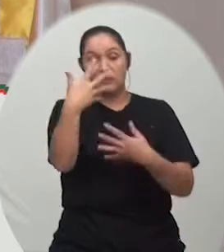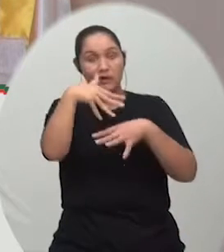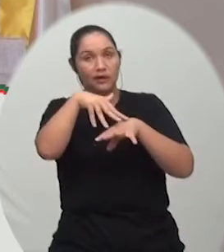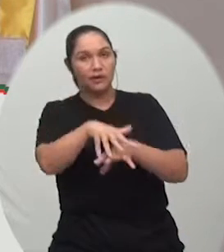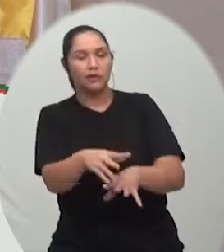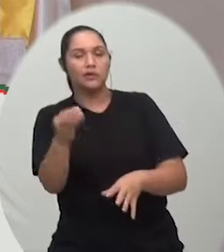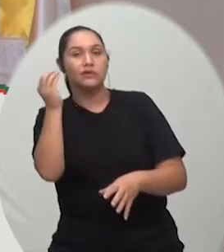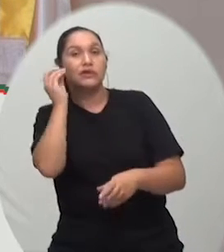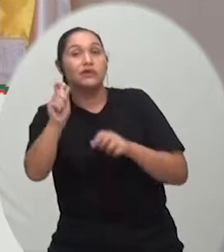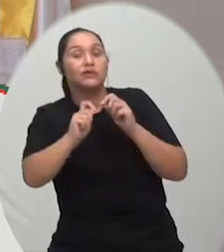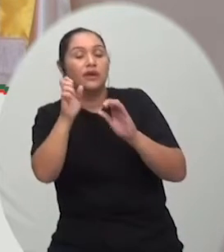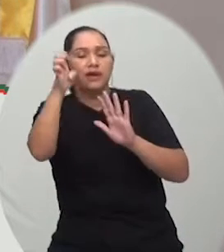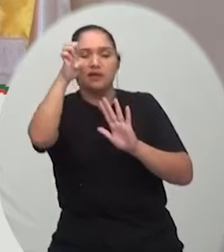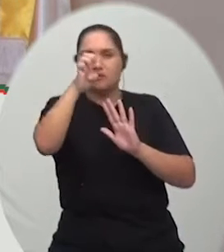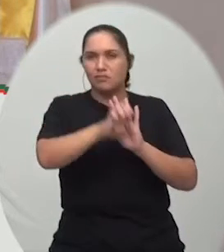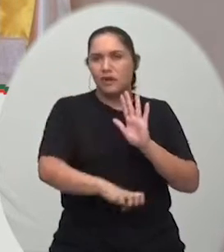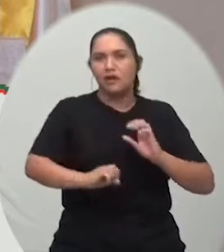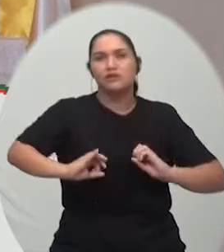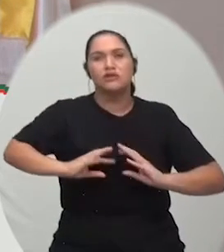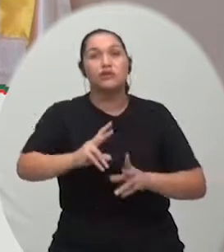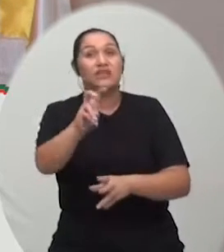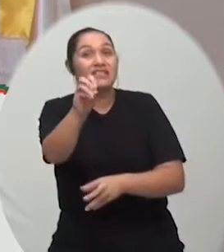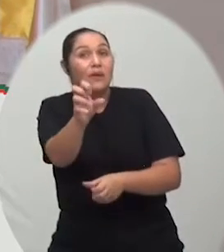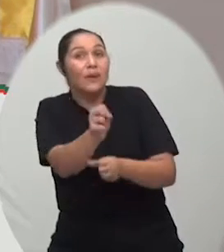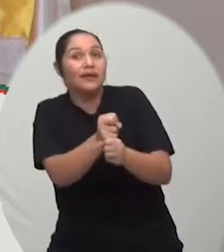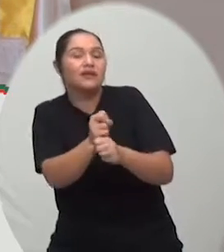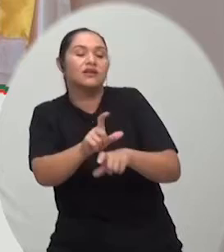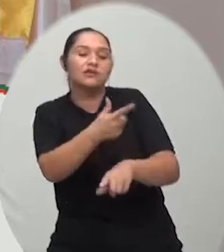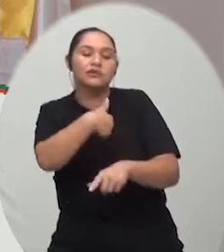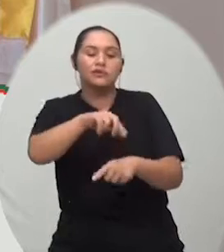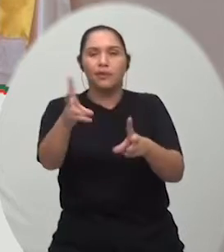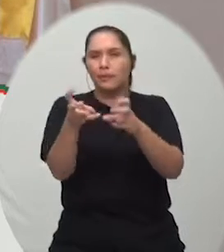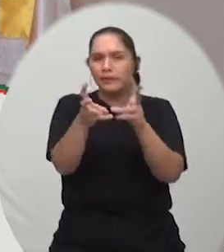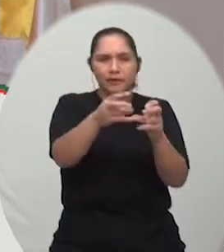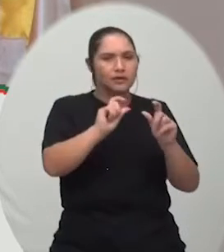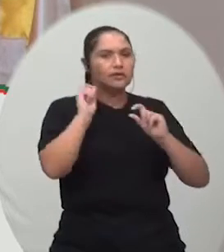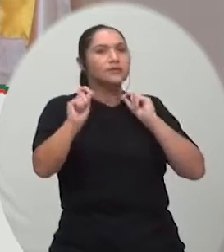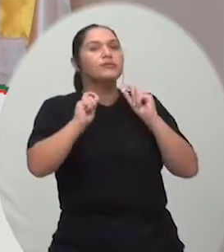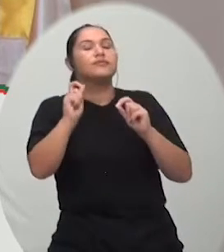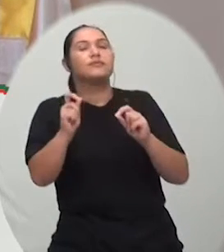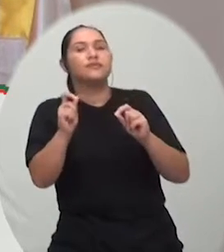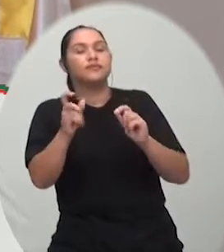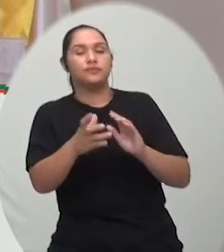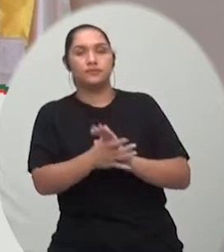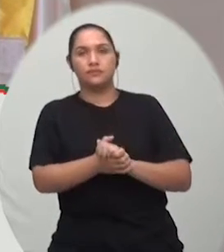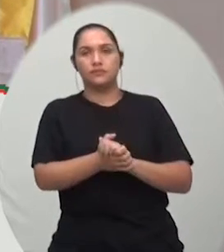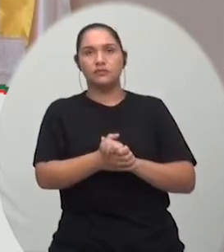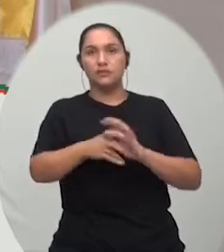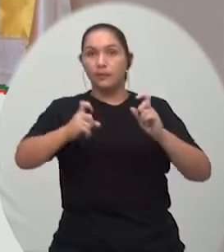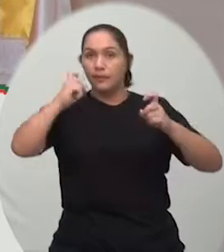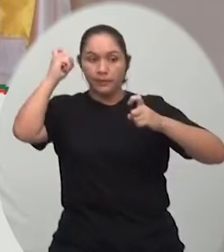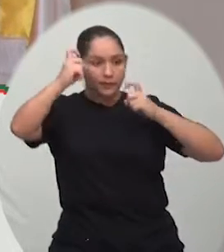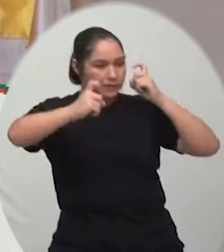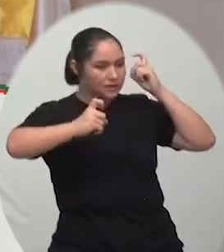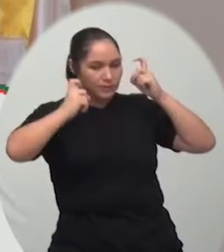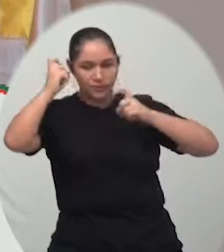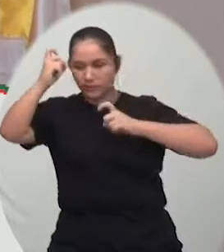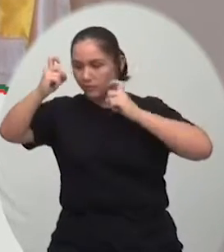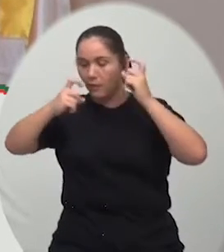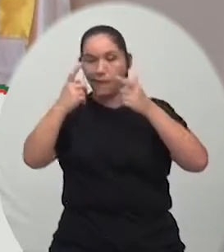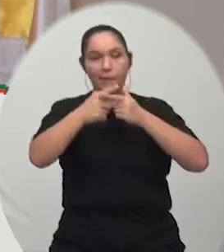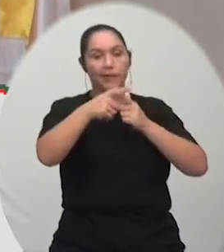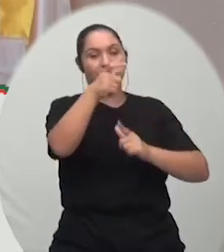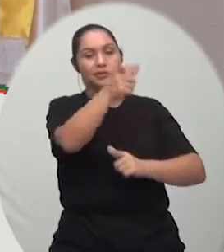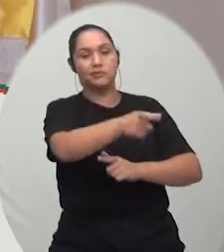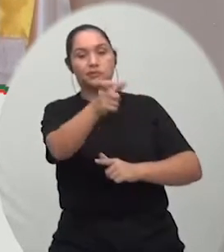buscando emendas. E a gente percebe, efetivamente, uma grande preocupação de todos, né, no